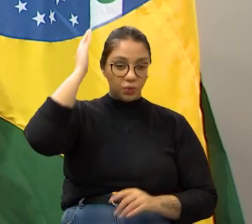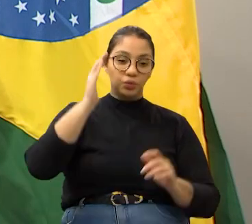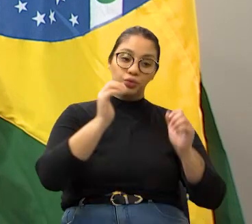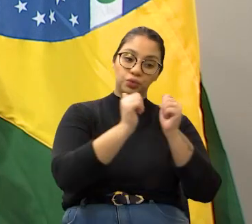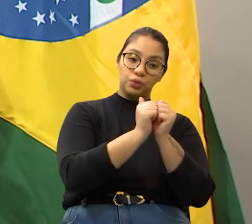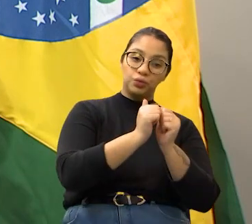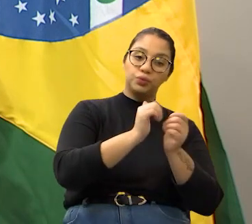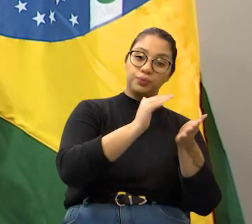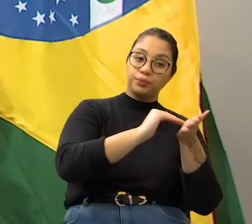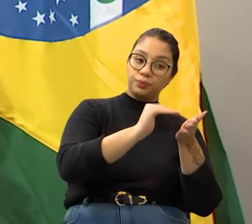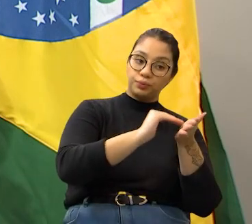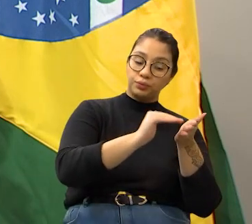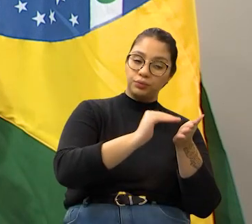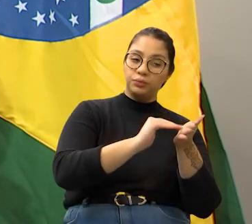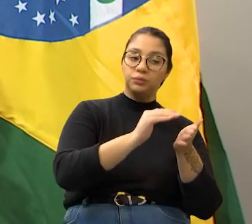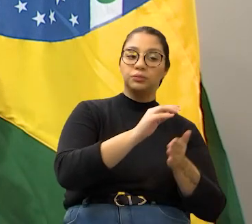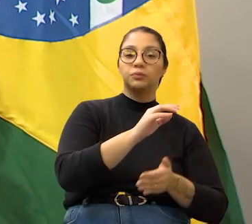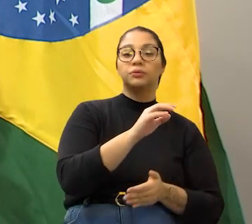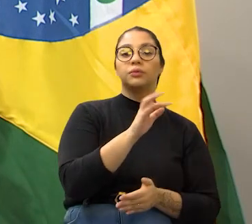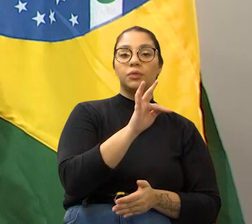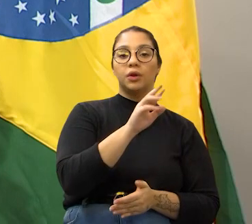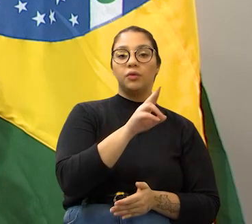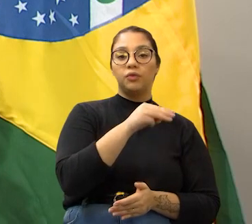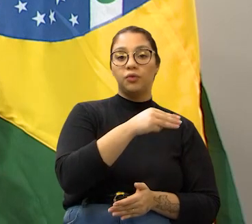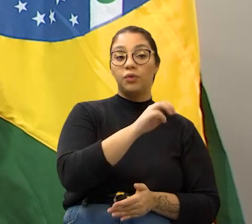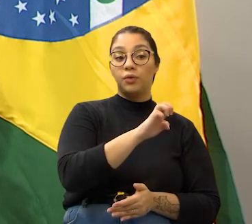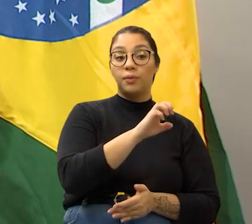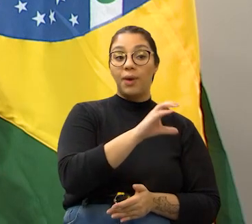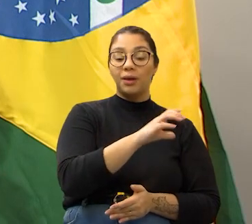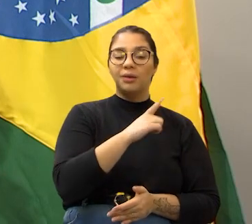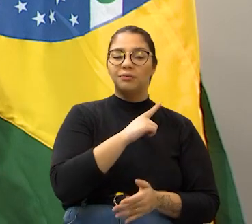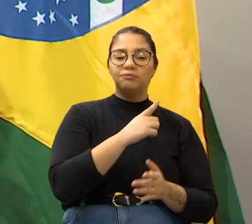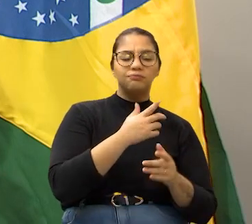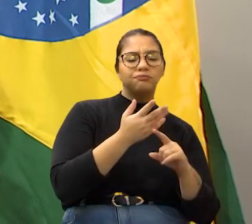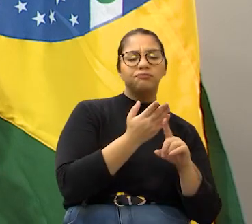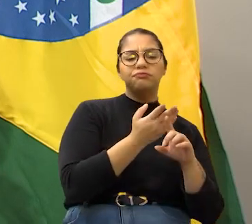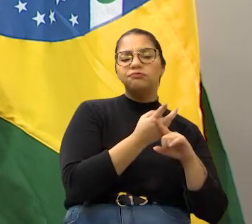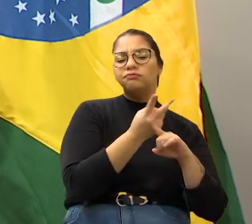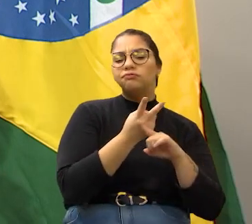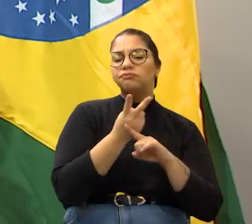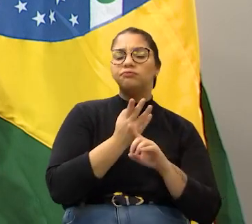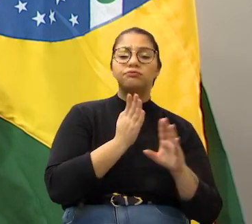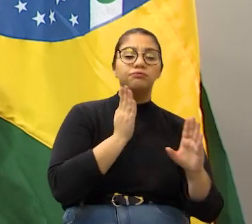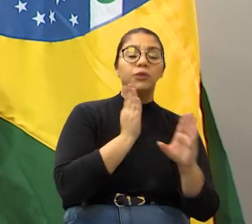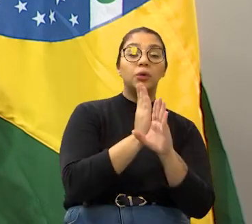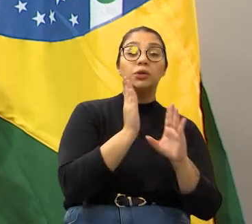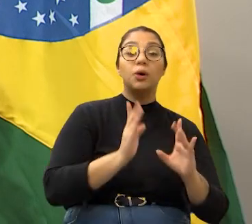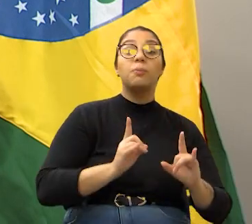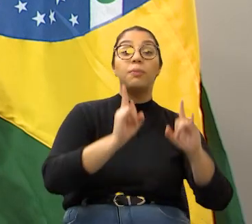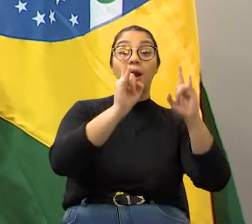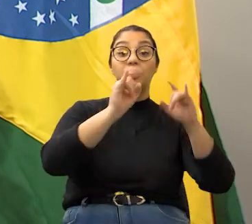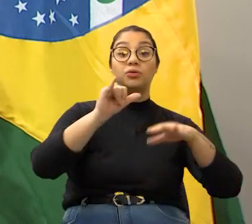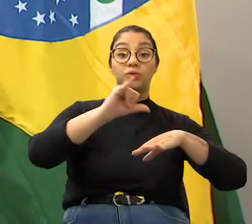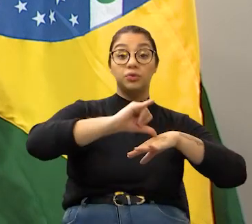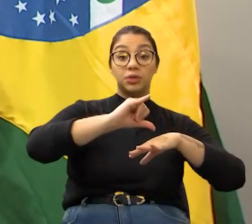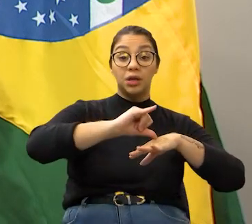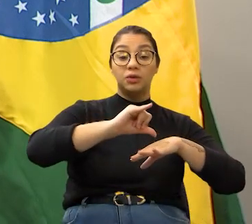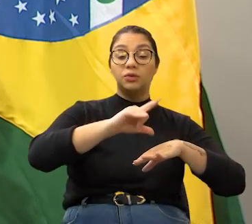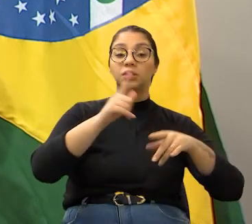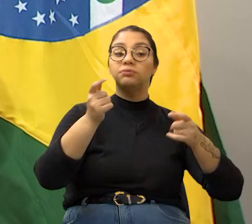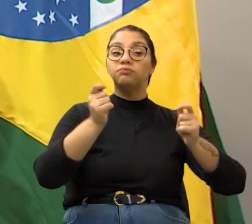de Educação, FUMEC, e tentar identificar na região central um prédio que atenda às condições